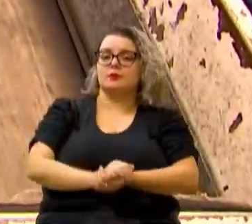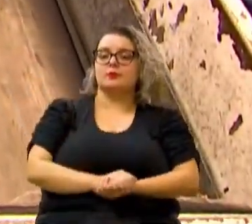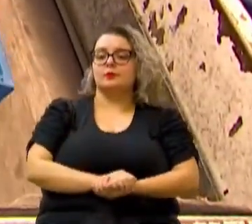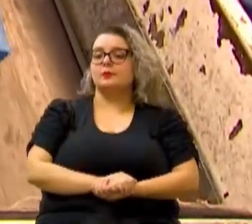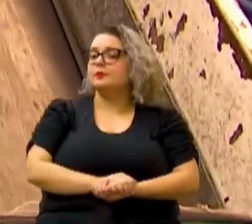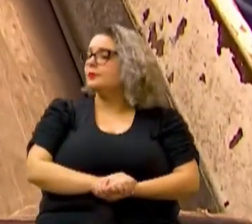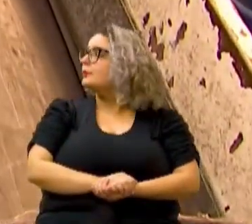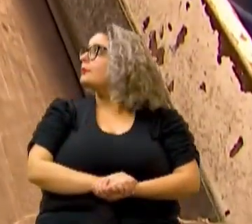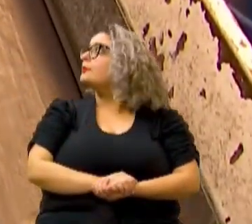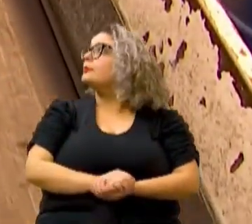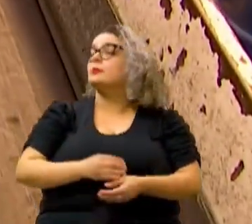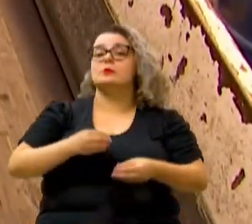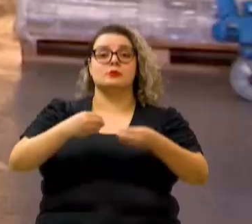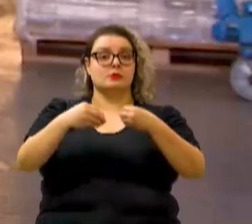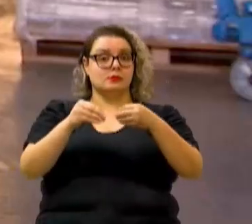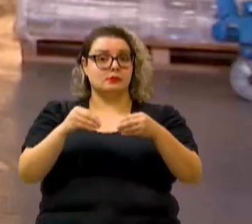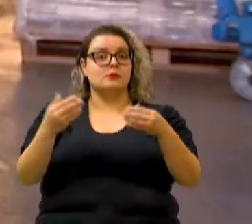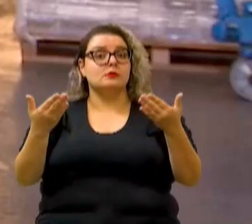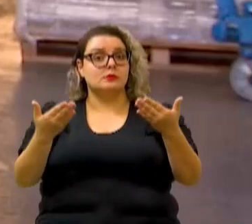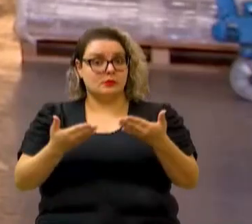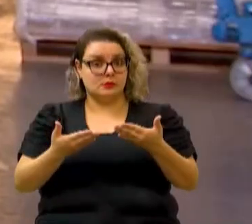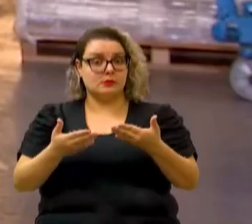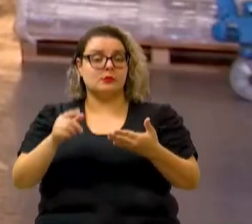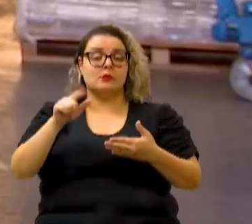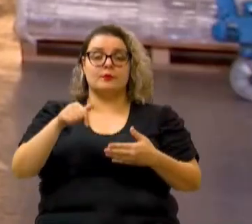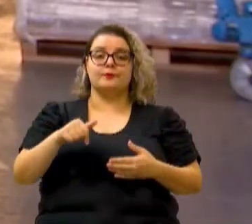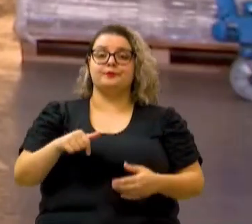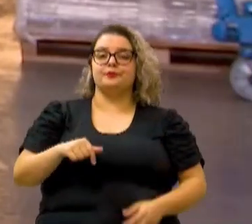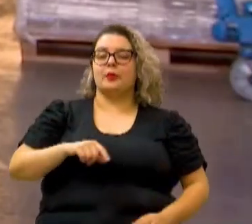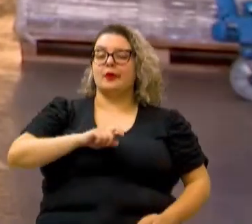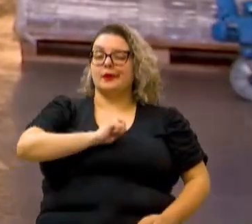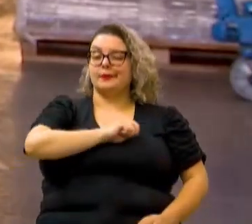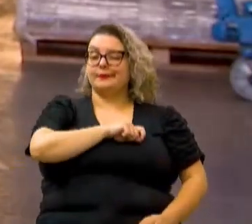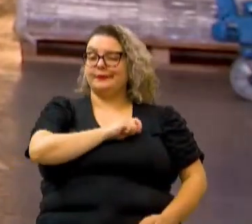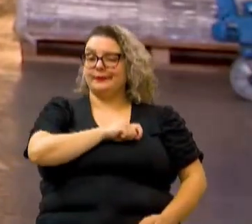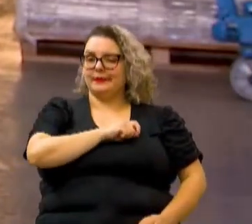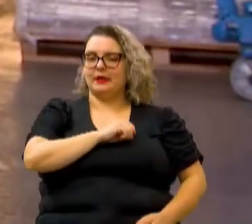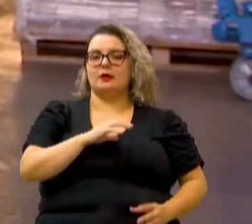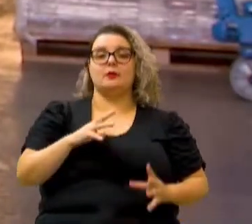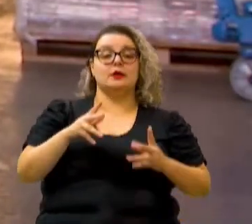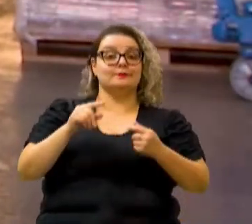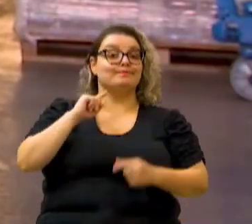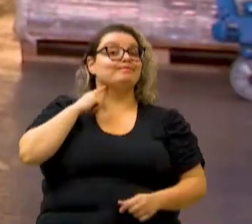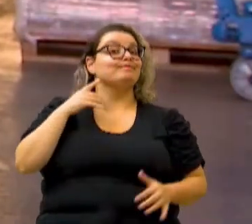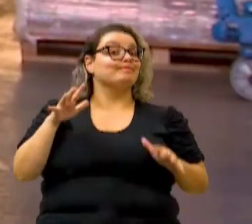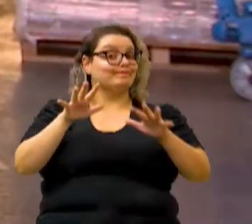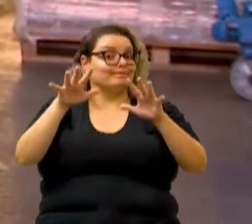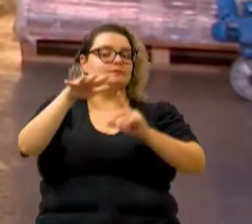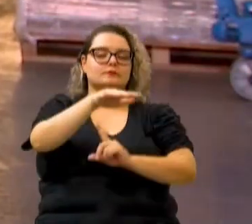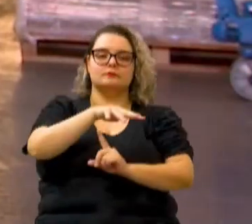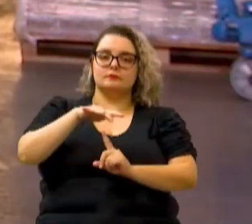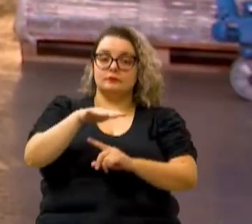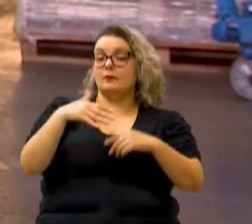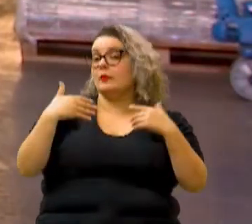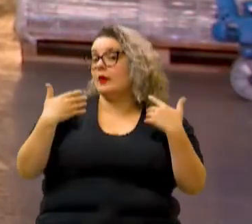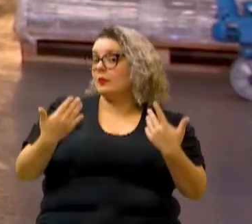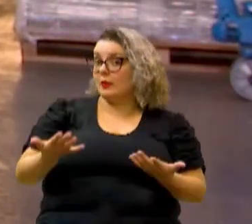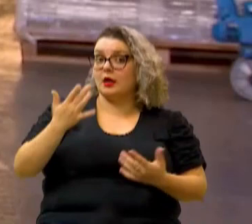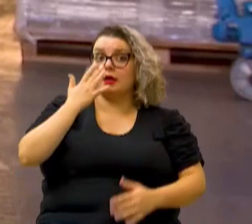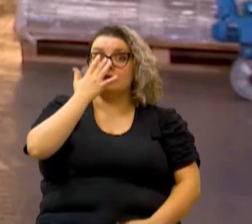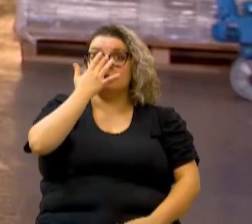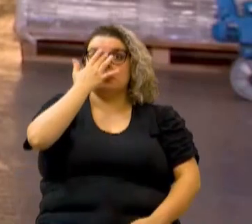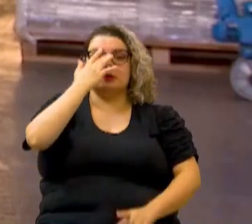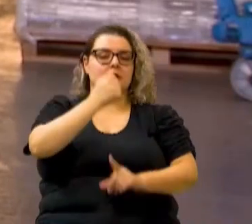oferecendo soluções. Bom, o plástico hoje virou um grande vilão para a poluição e para o meio